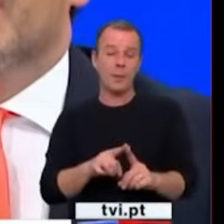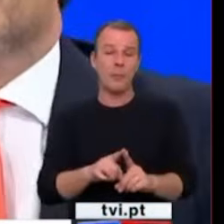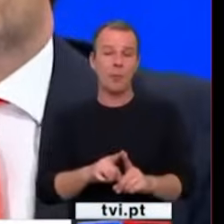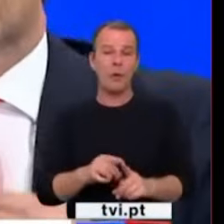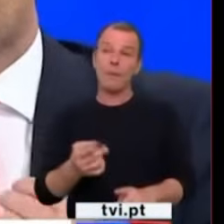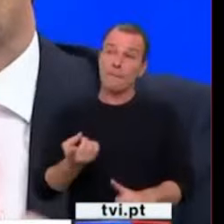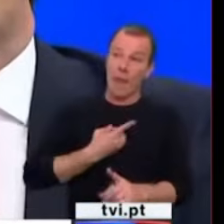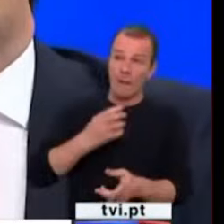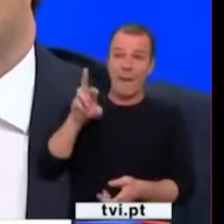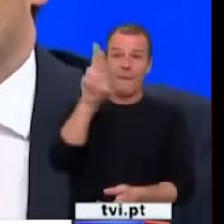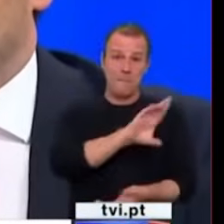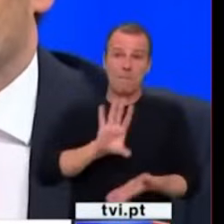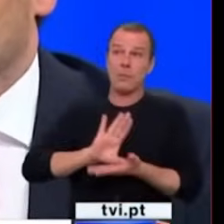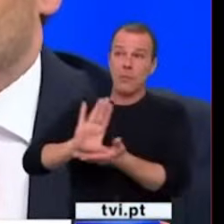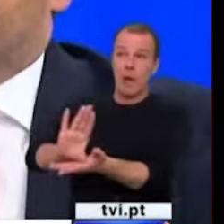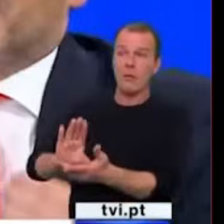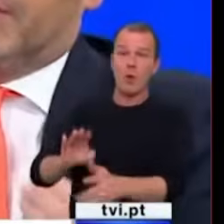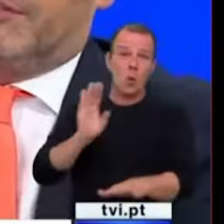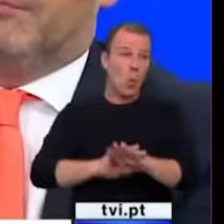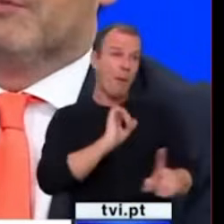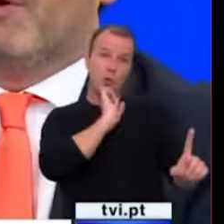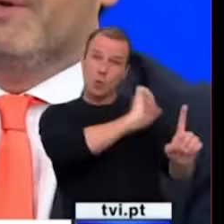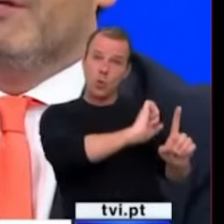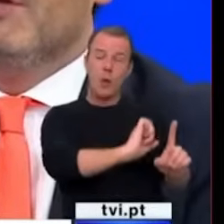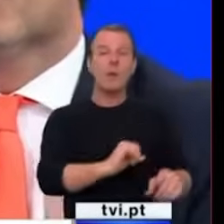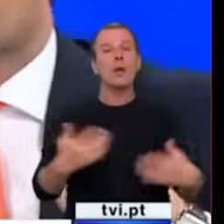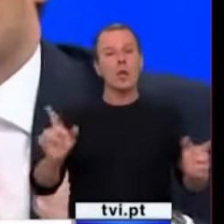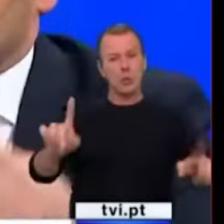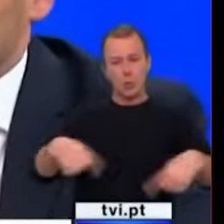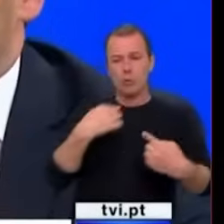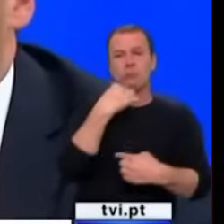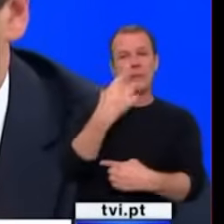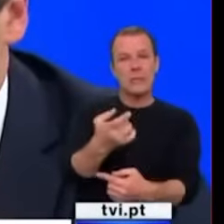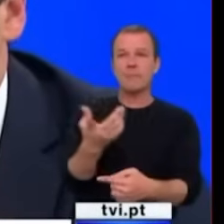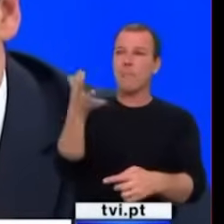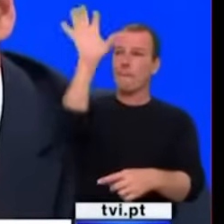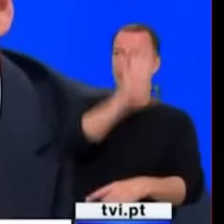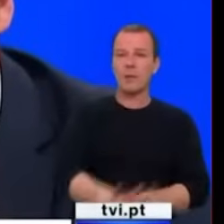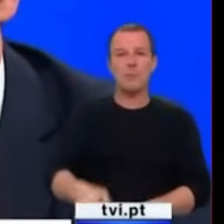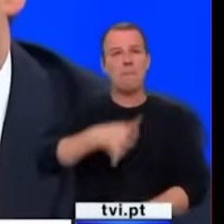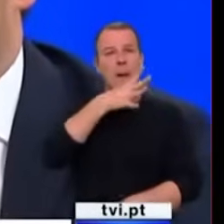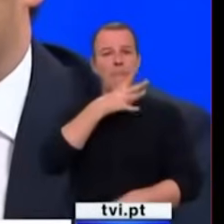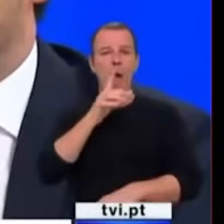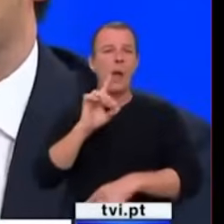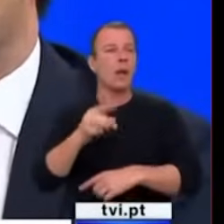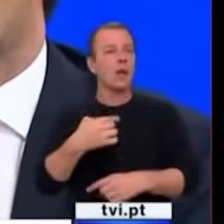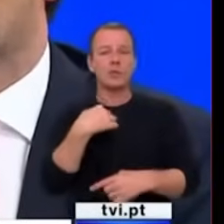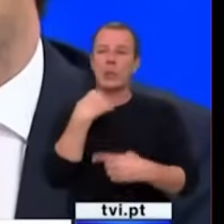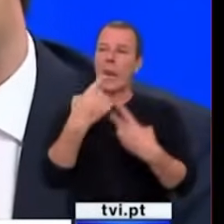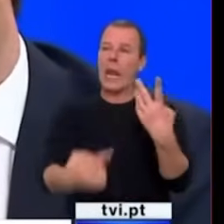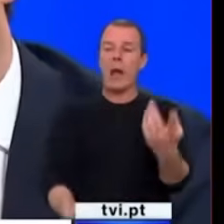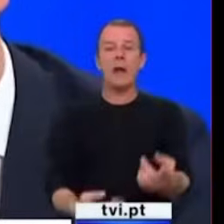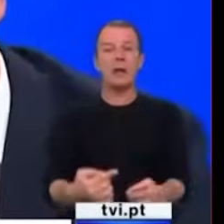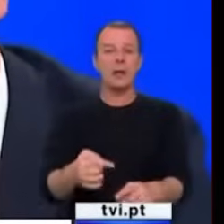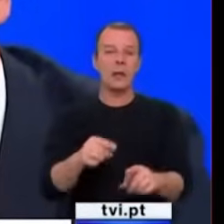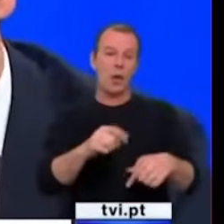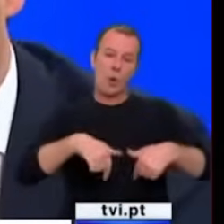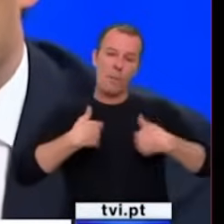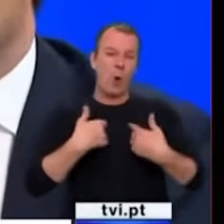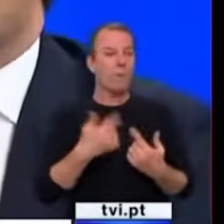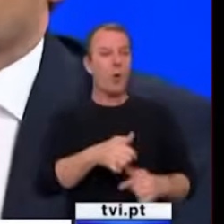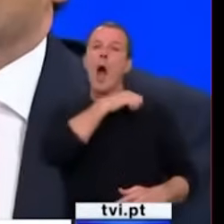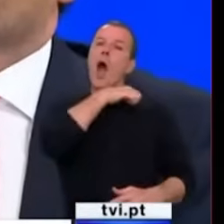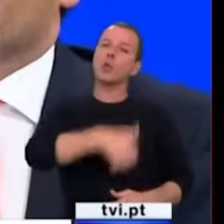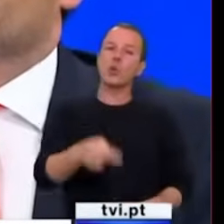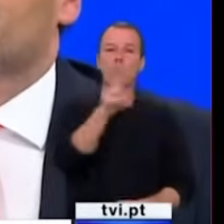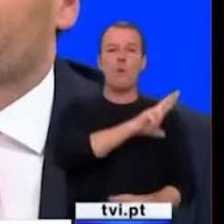culpa ainda fez uma figura preferível a pedir esclarecimentos ao país quando sabia que tinha sido você autorizar ó Pedro anun Santos Desculpe é